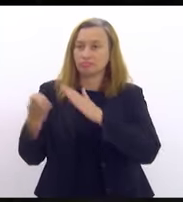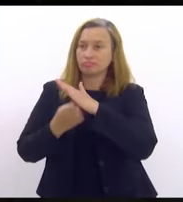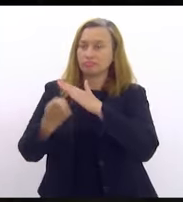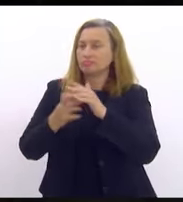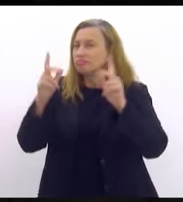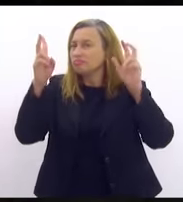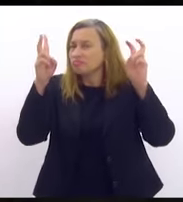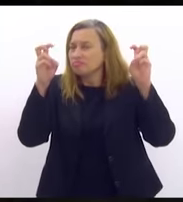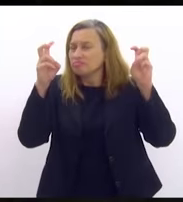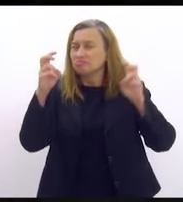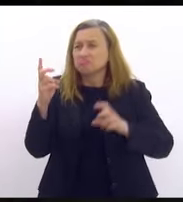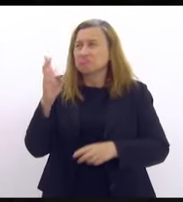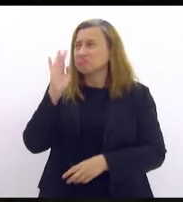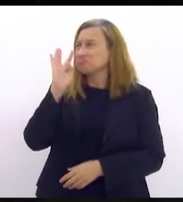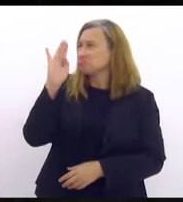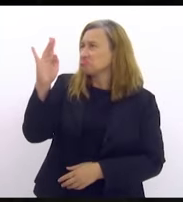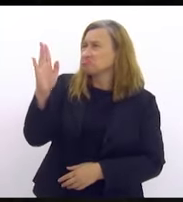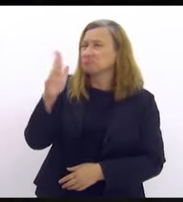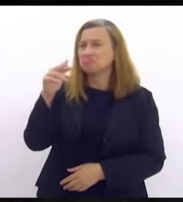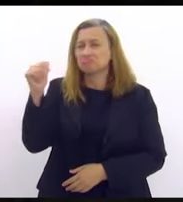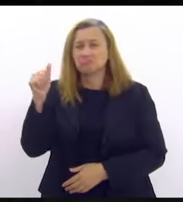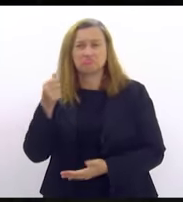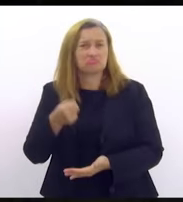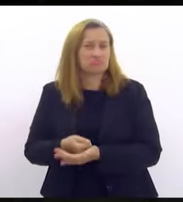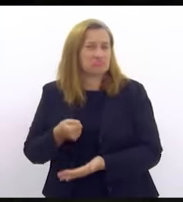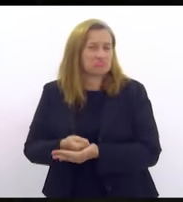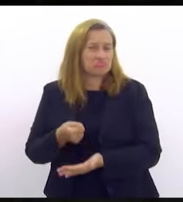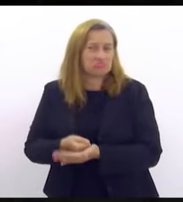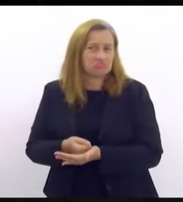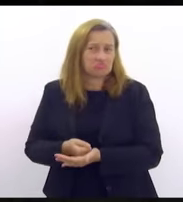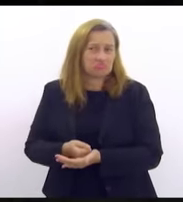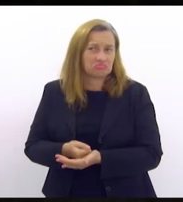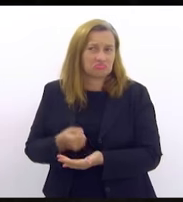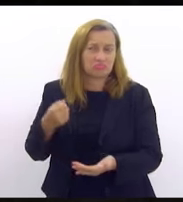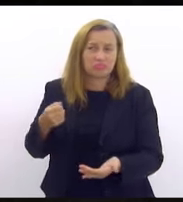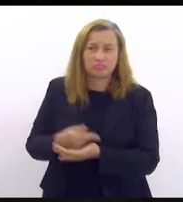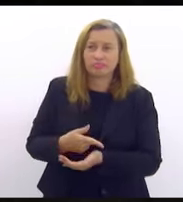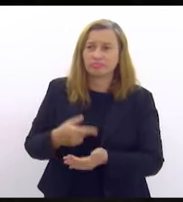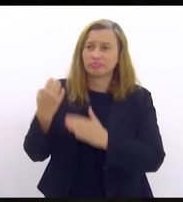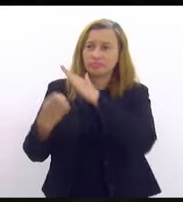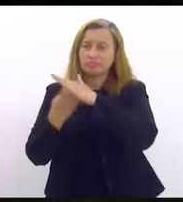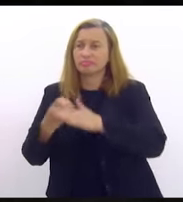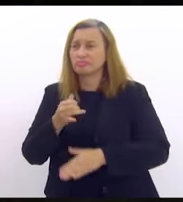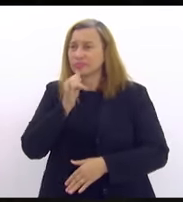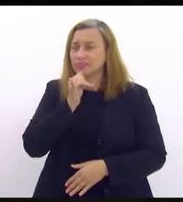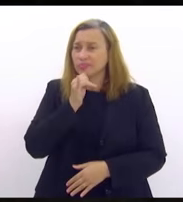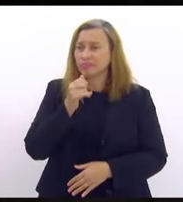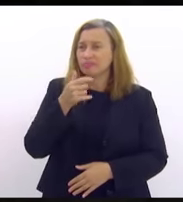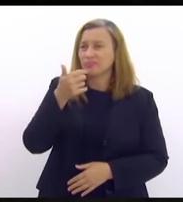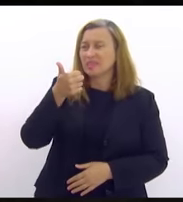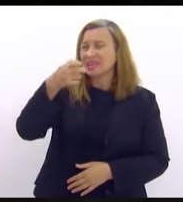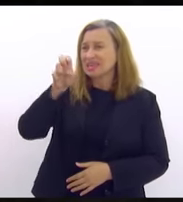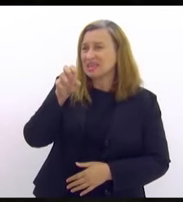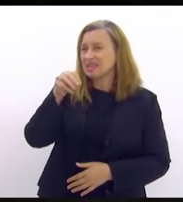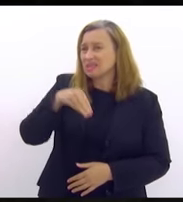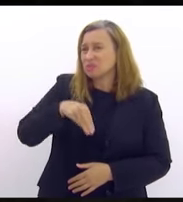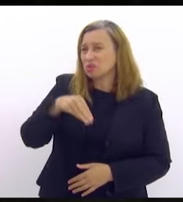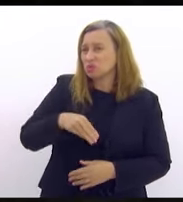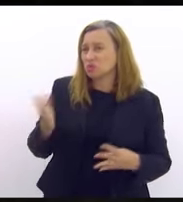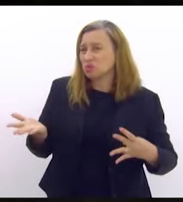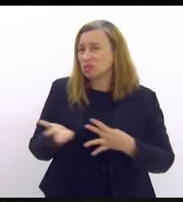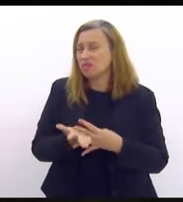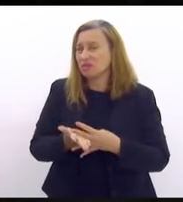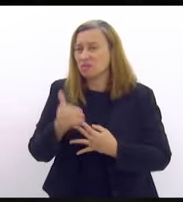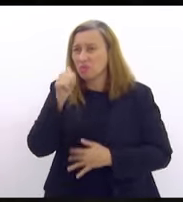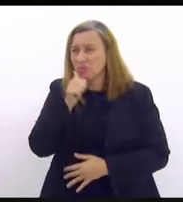se imaginaria que seria Obrigado o empregadora pagar como por exemplo 15 minutos de intervalo paraa